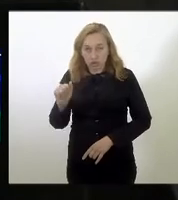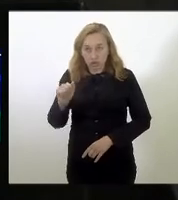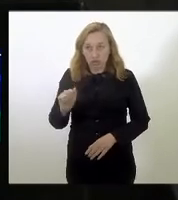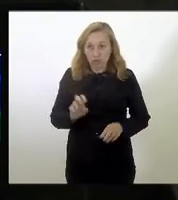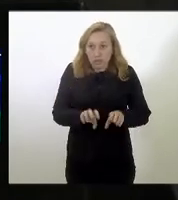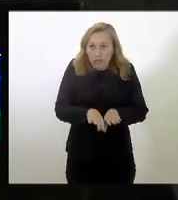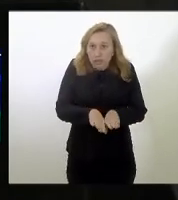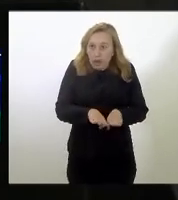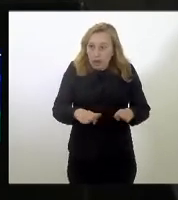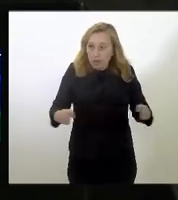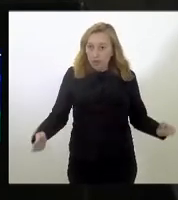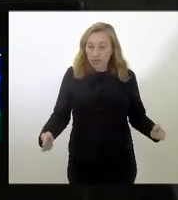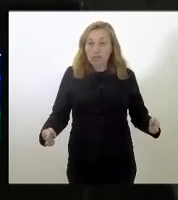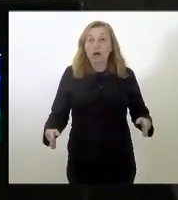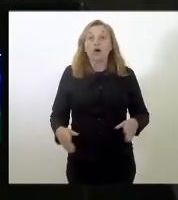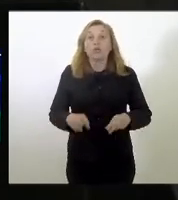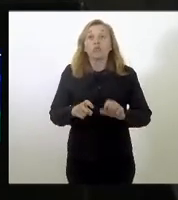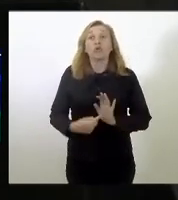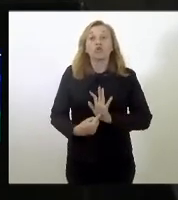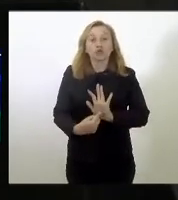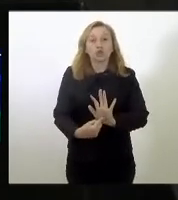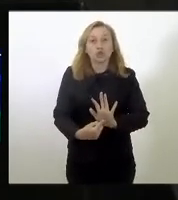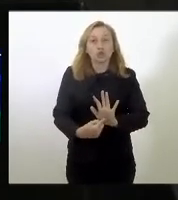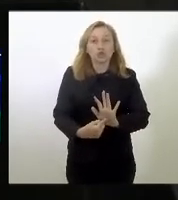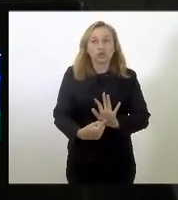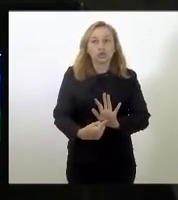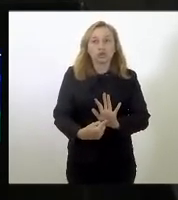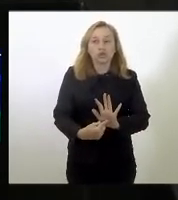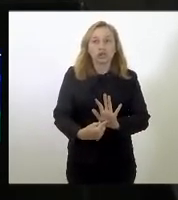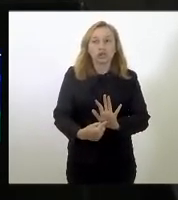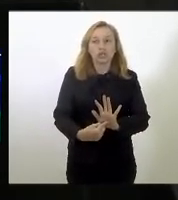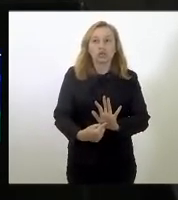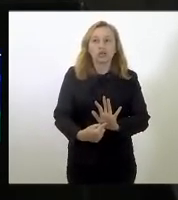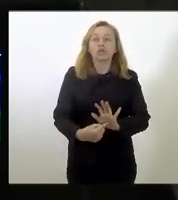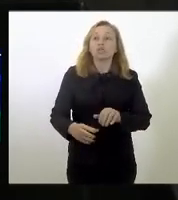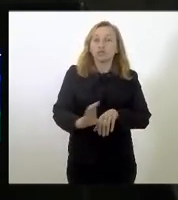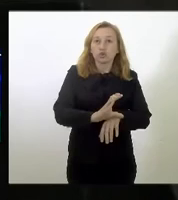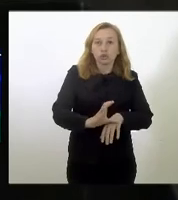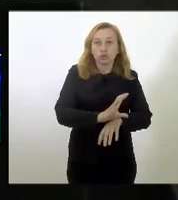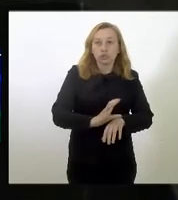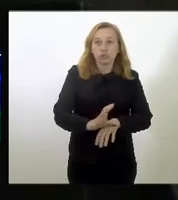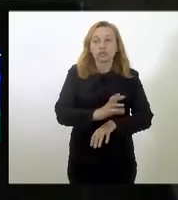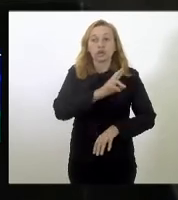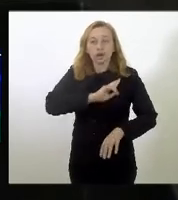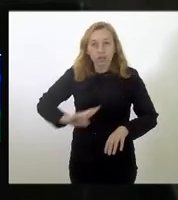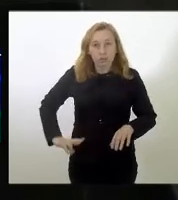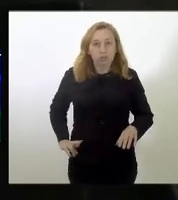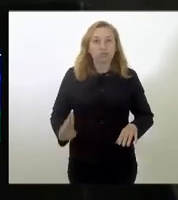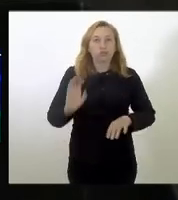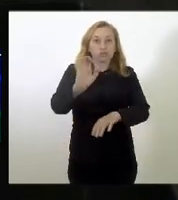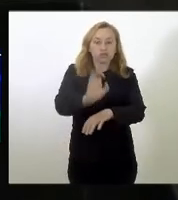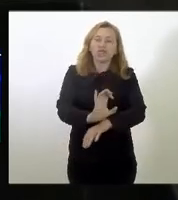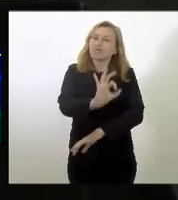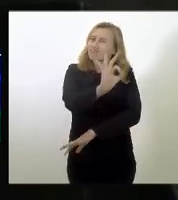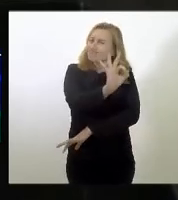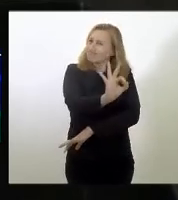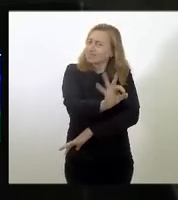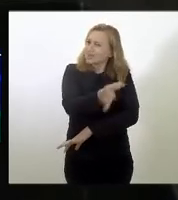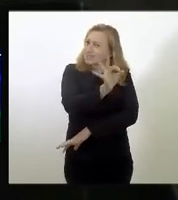composta, mostrando que a Constituição da República, a Constituição do Estado, podem, de fato,